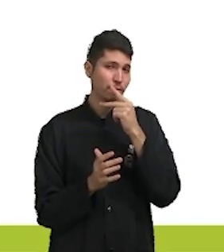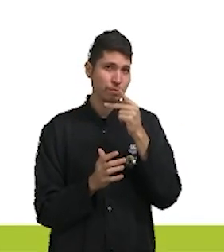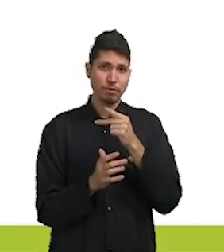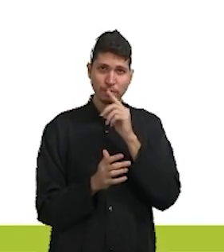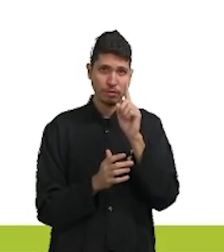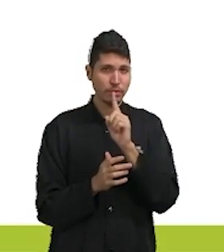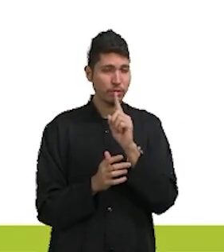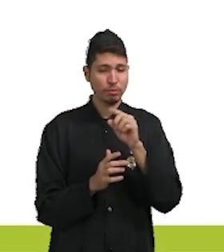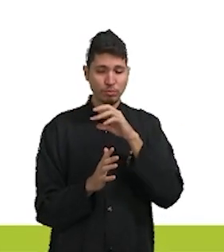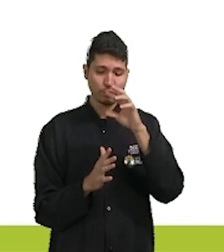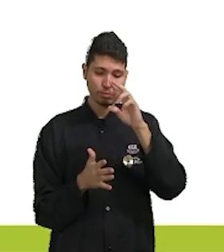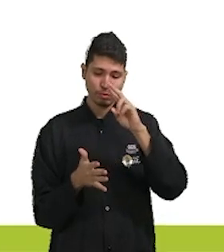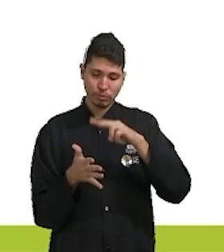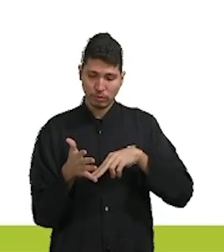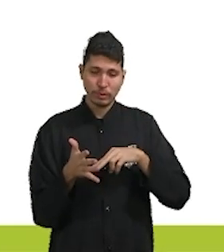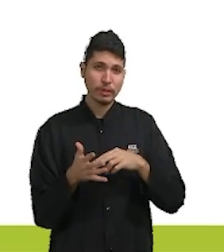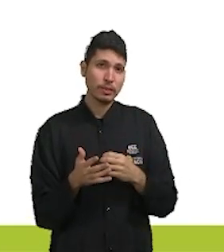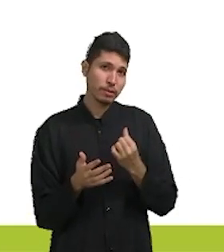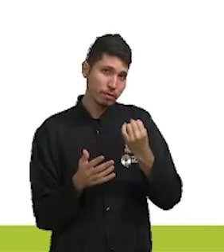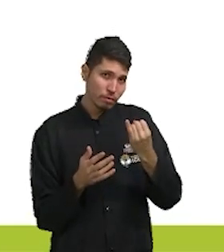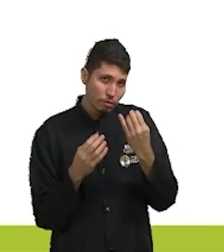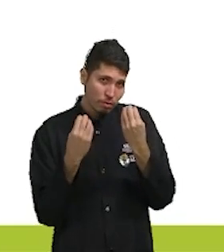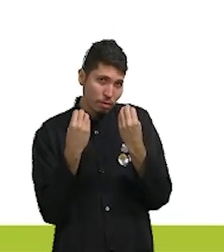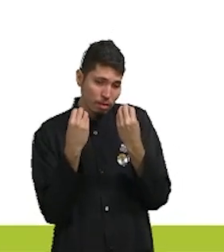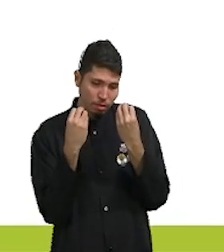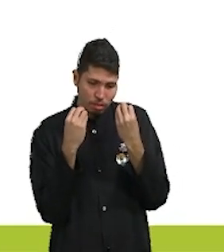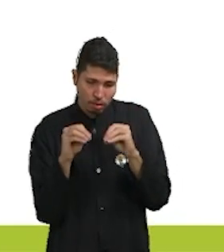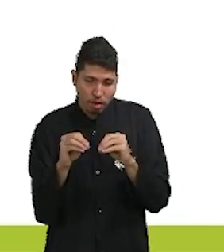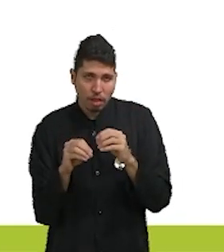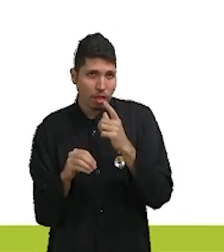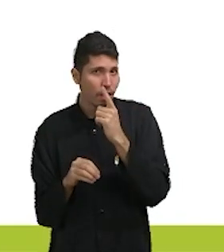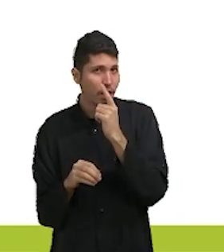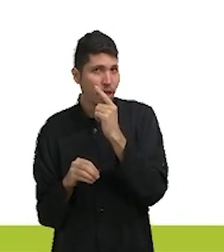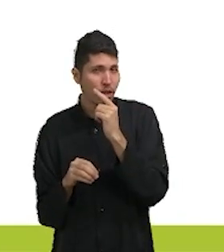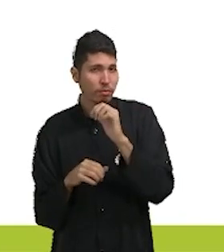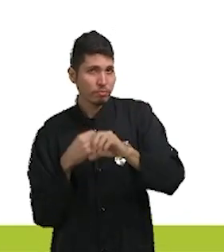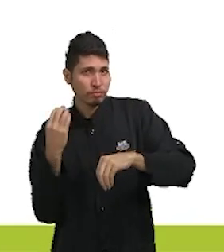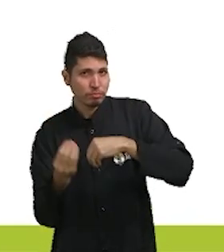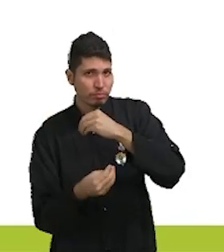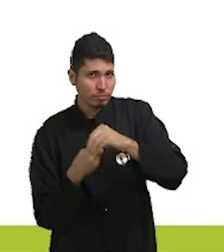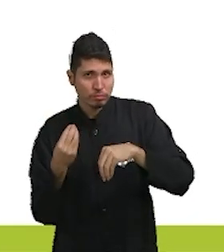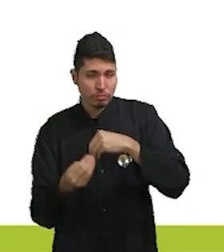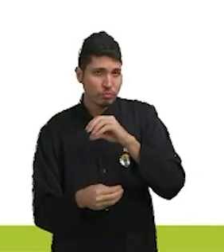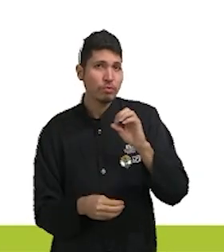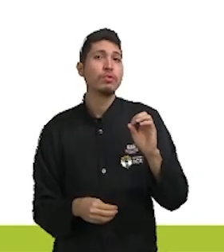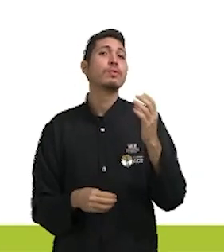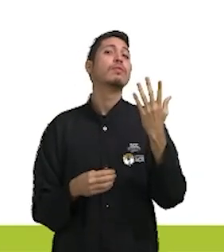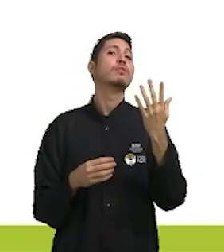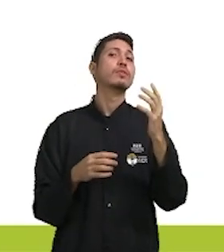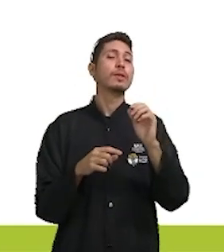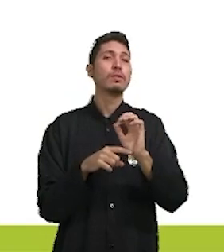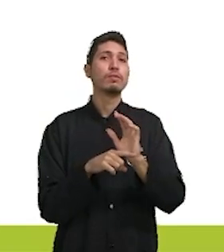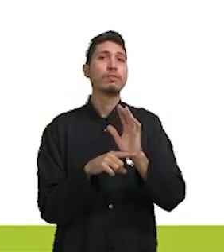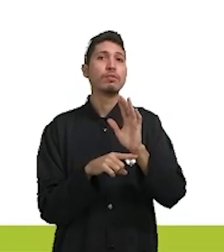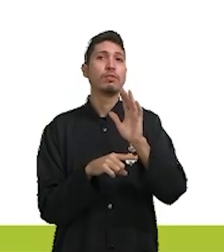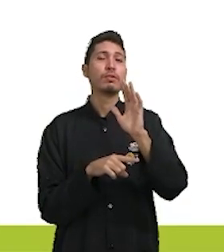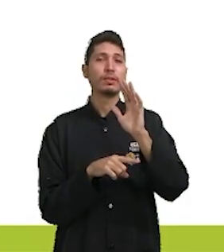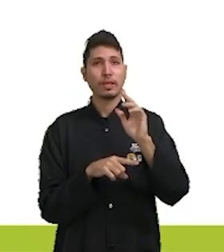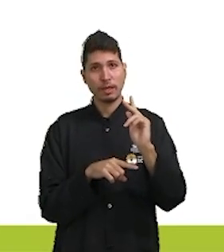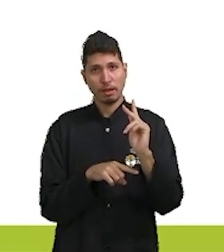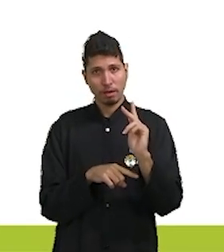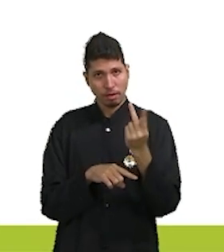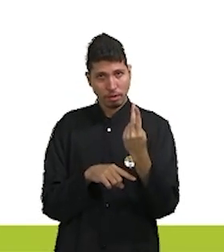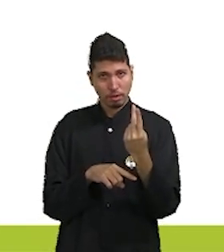tá? Quando ela é adicionada água a essa mistura, ocorre uma reação que libera gás